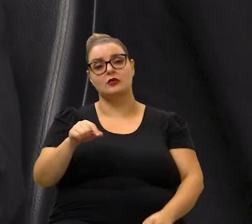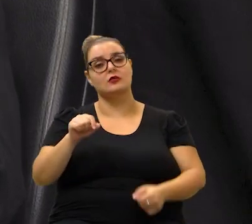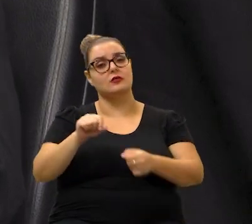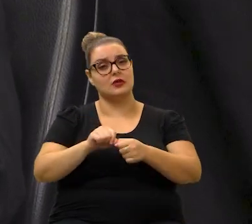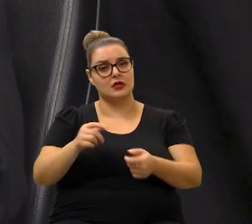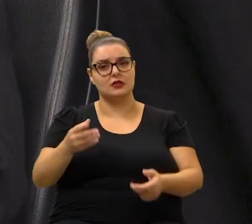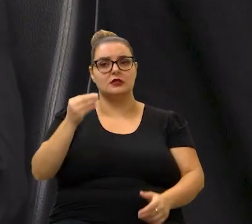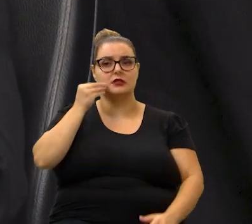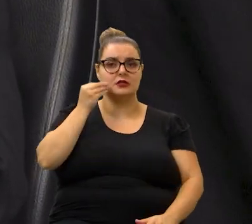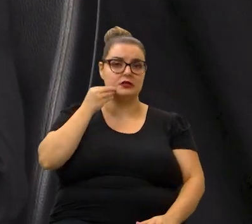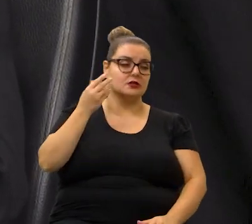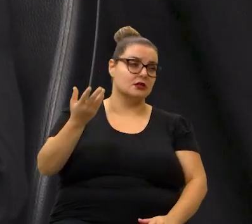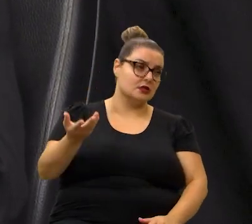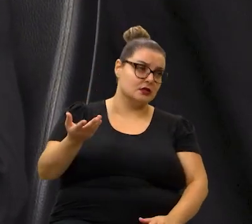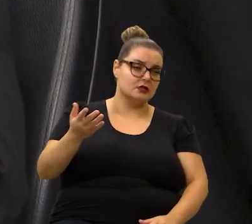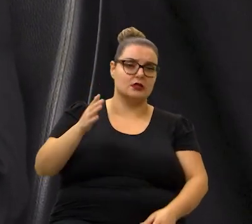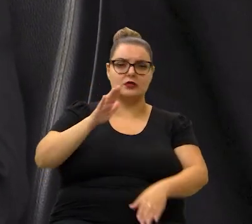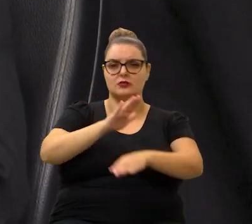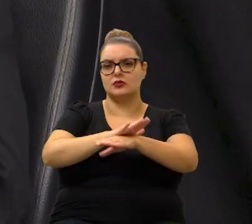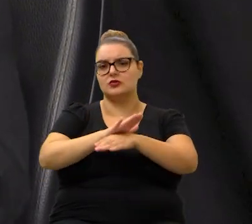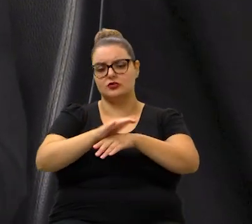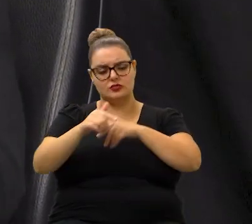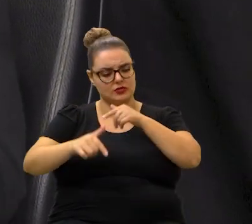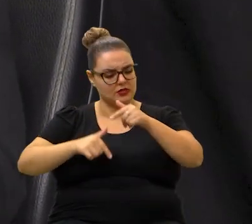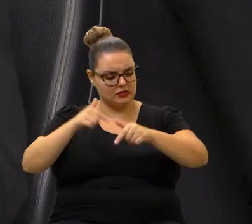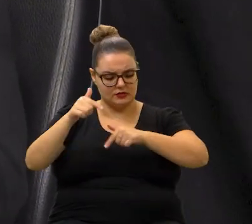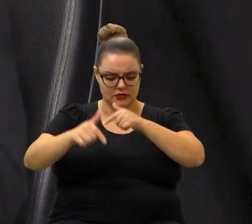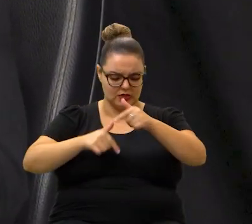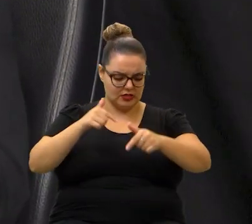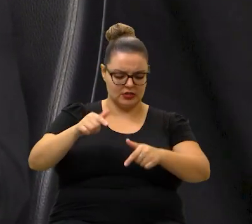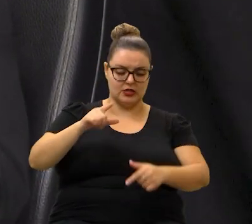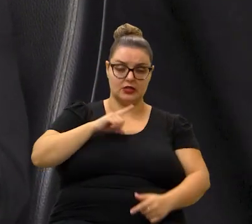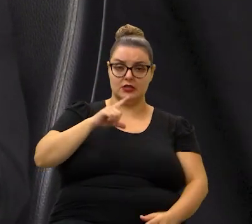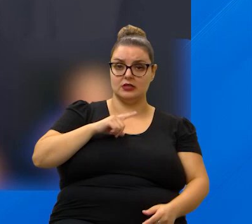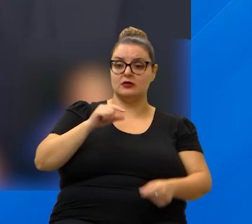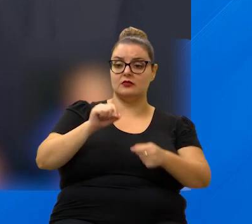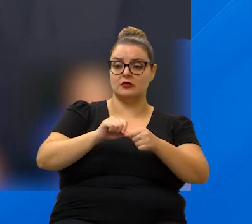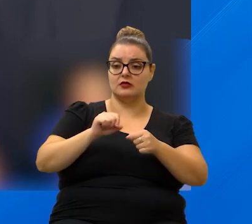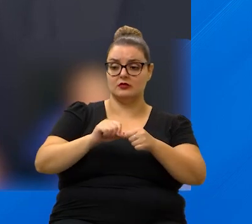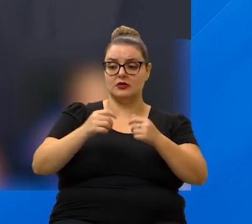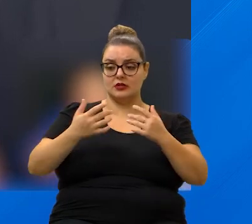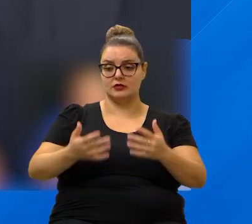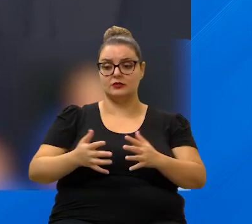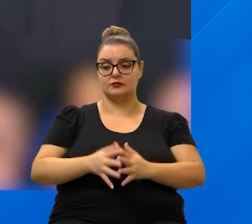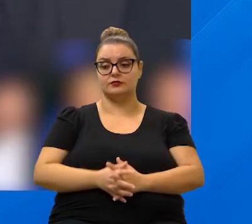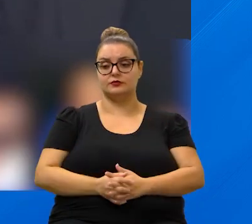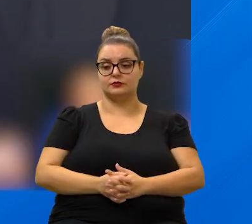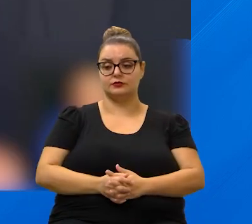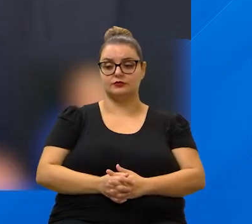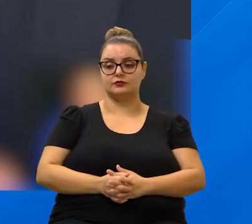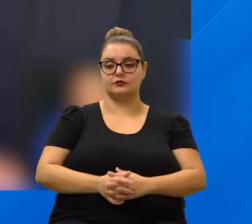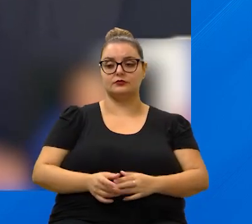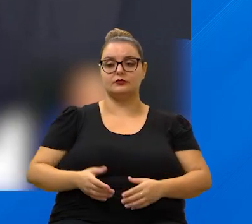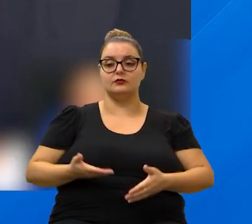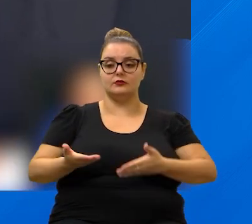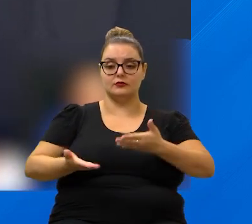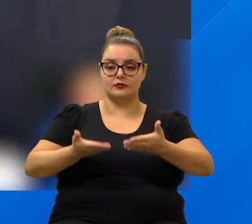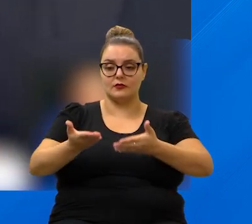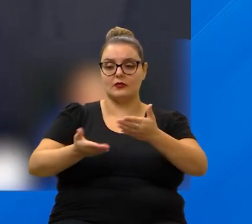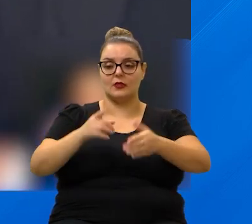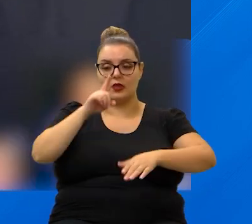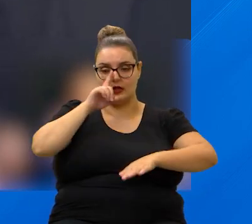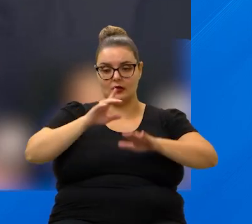tem feito tem tentado ajudar trabalhar e temos feito isso com muito com muito zelo